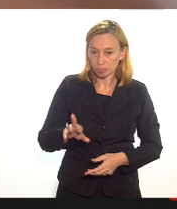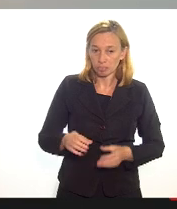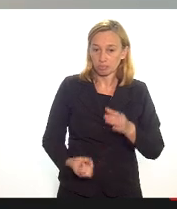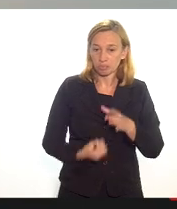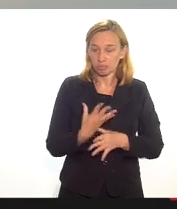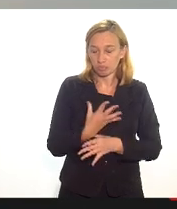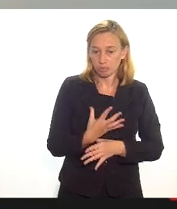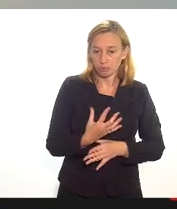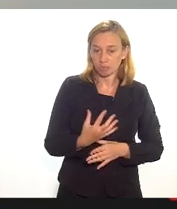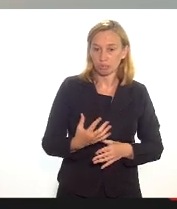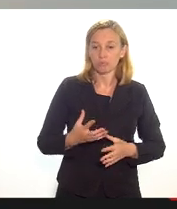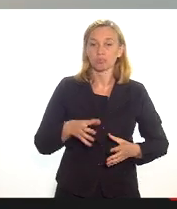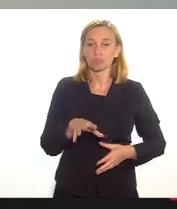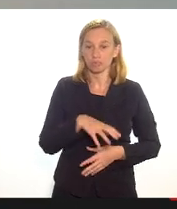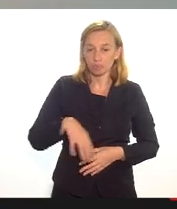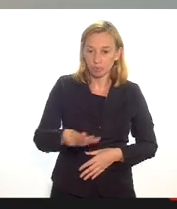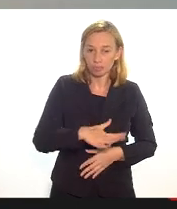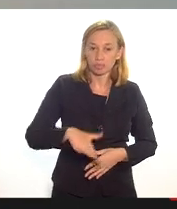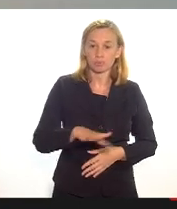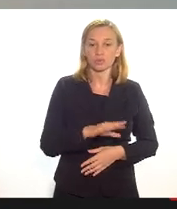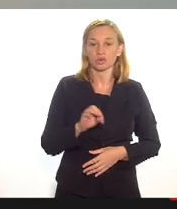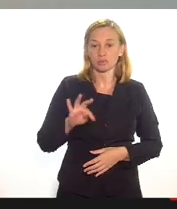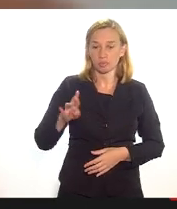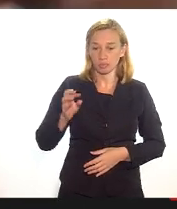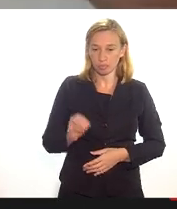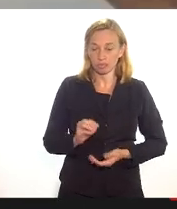criado nesse ambiente, ó, o Cipetro.